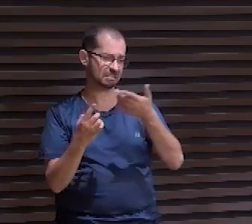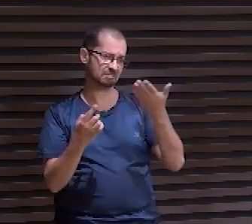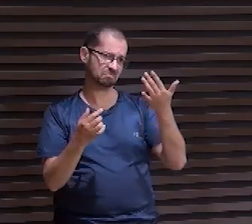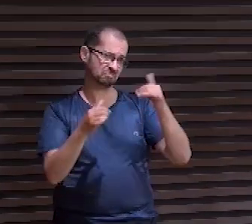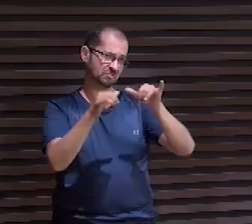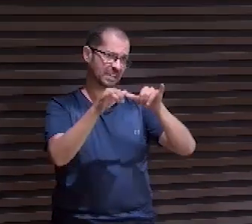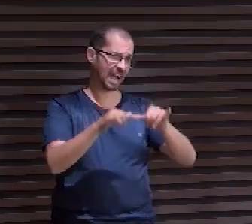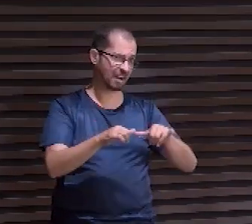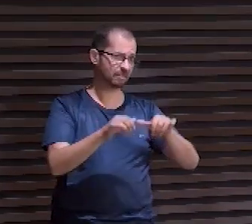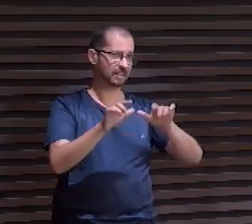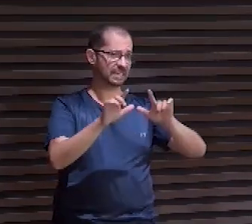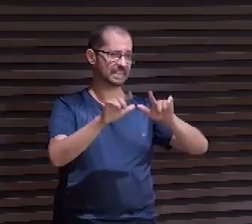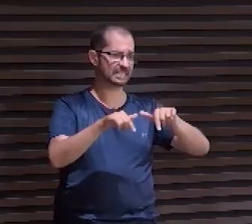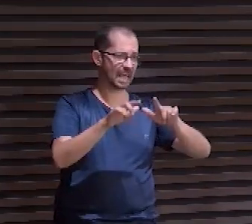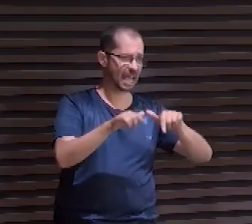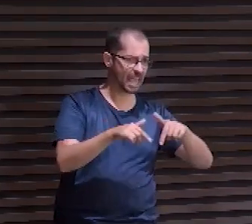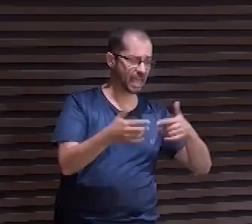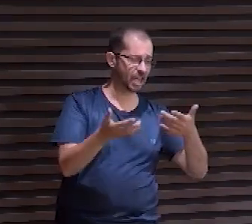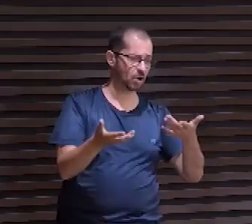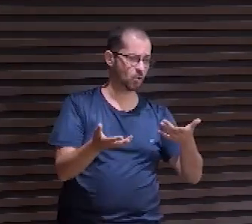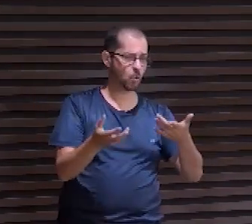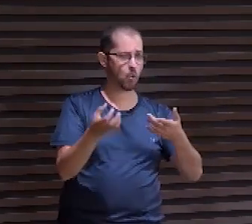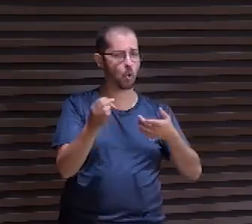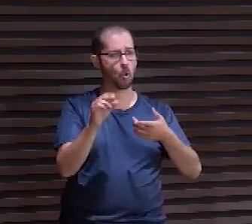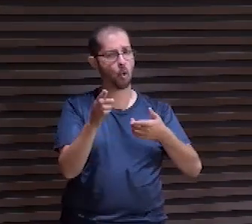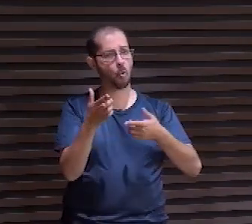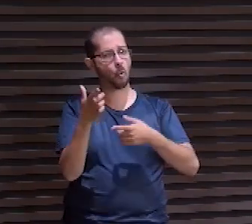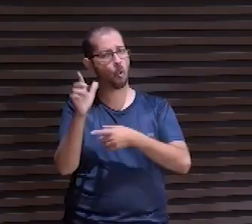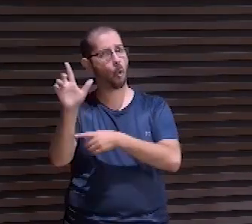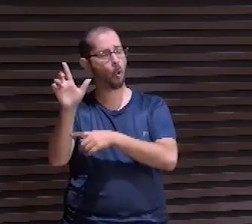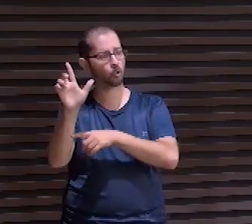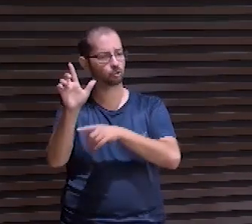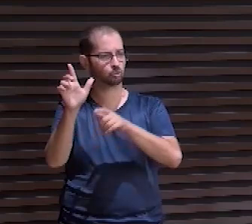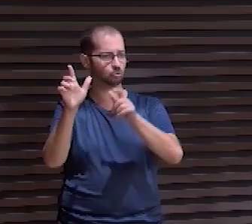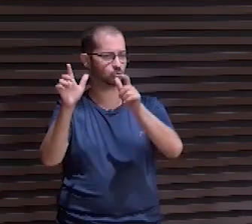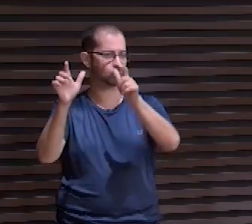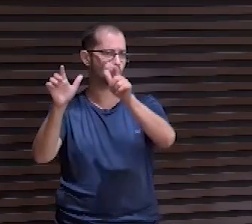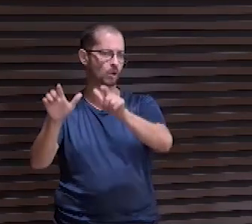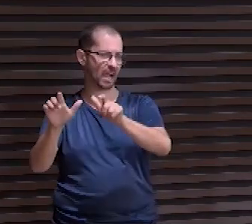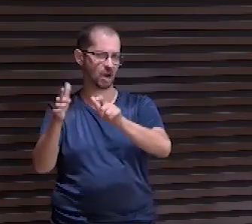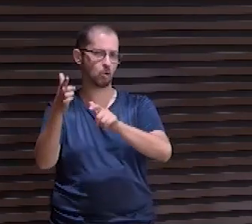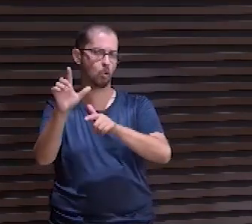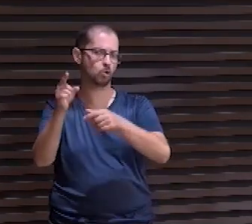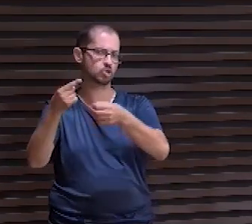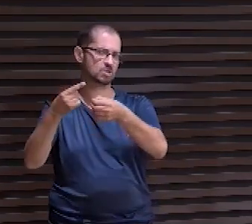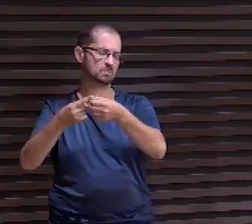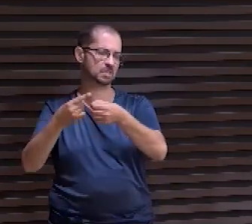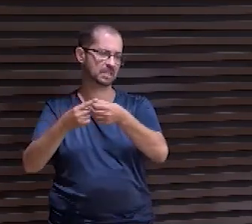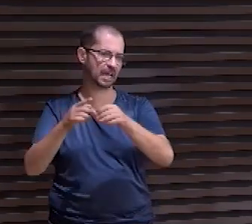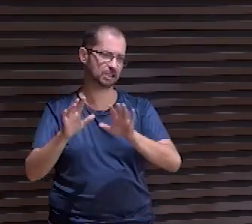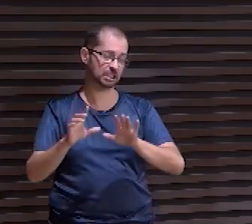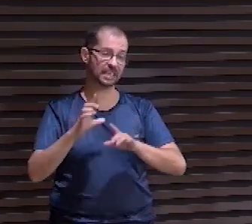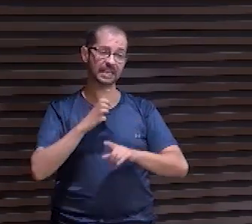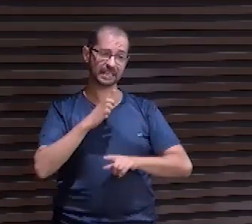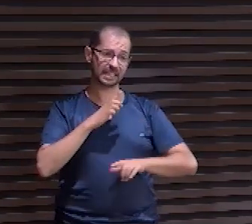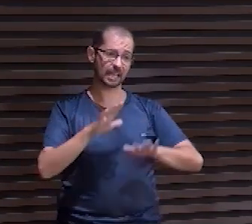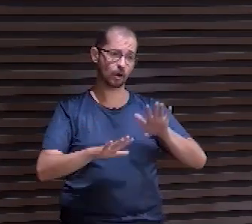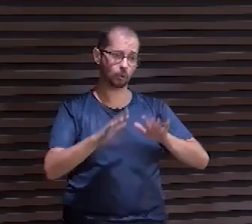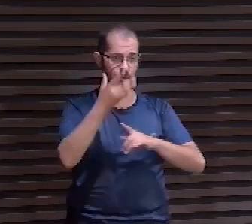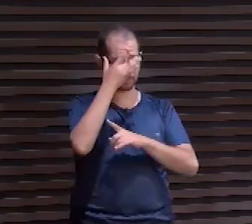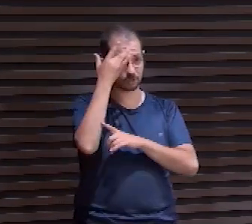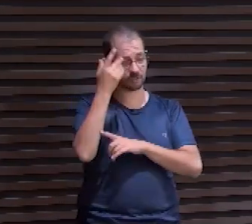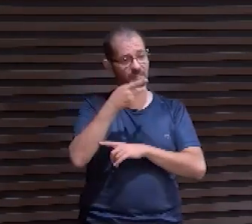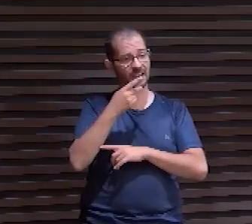na Palestina, ou se estava em outra cidade. Alguns até admitem que ela pudesse estar